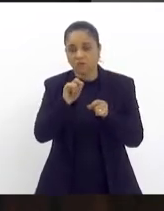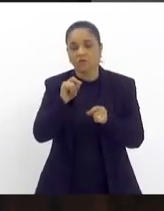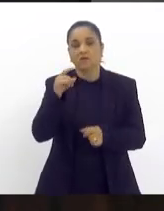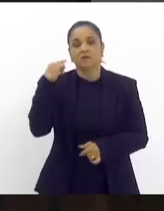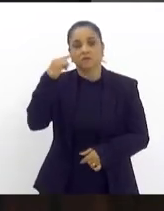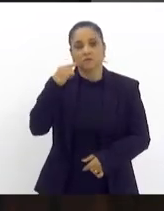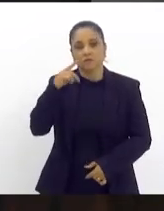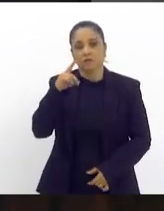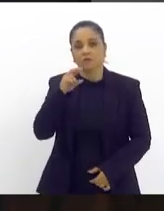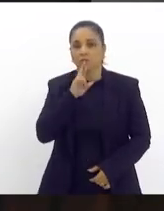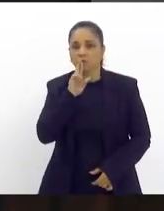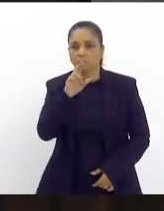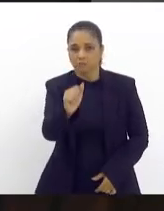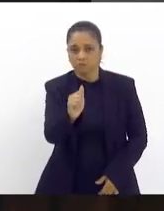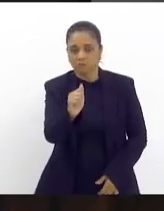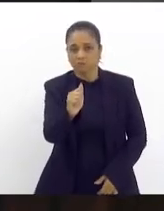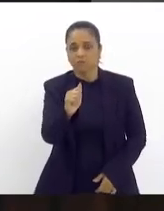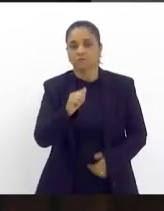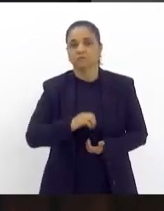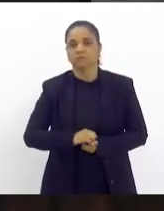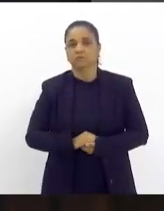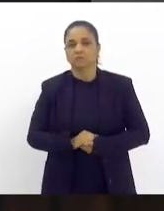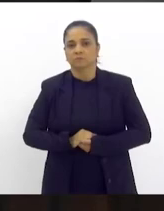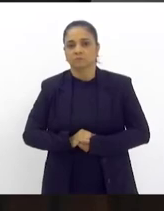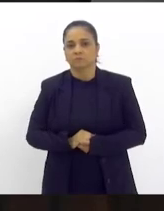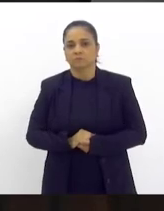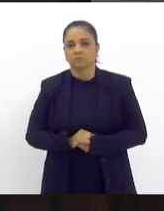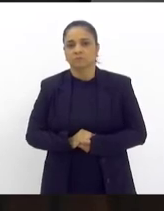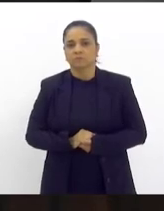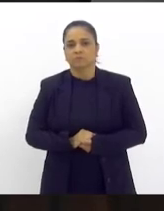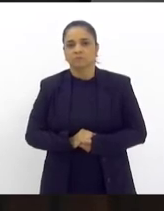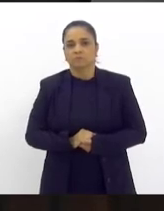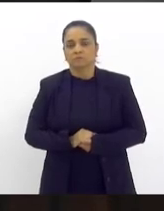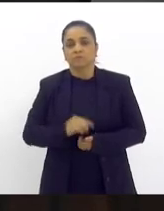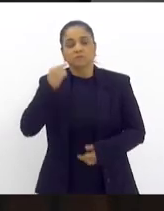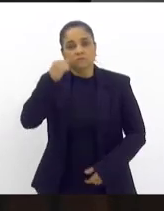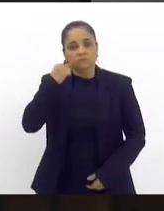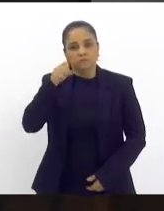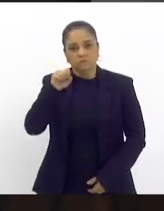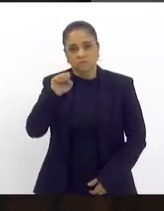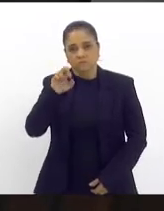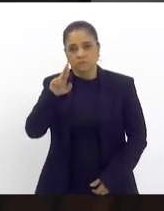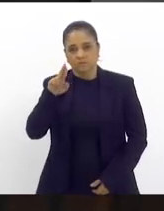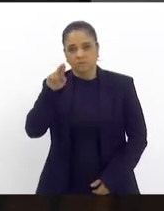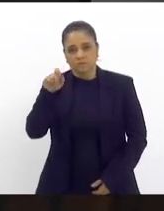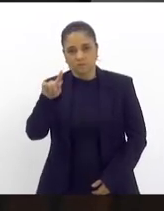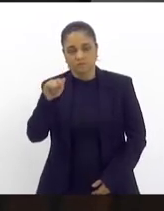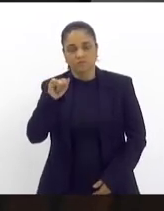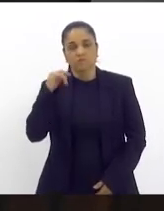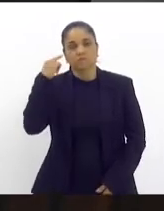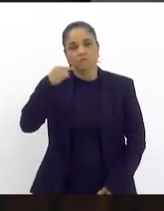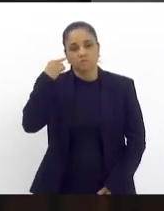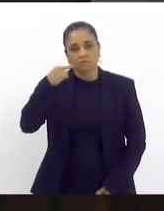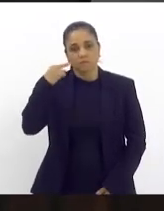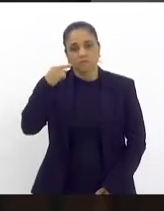Meu PDL são boas mesmo, né? Não. Deputado doutor Serginho. Deputado Fred Pacheco.